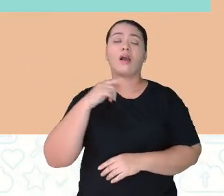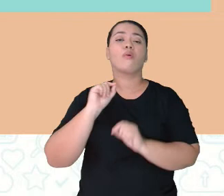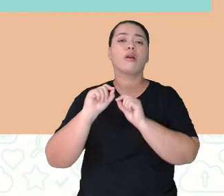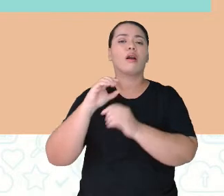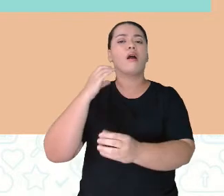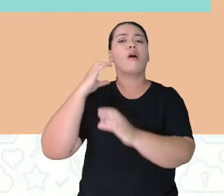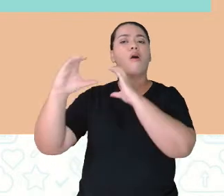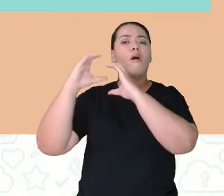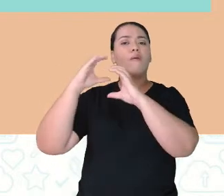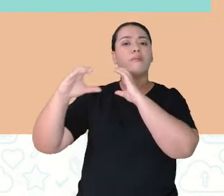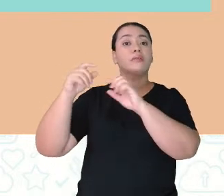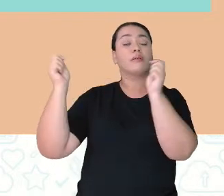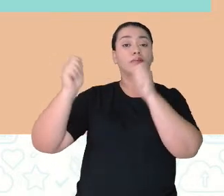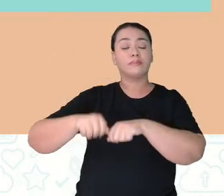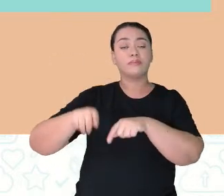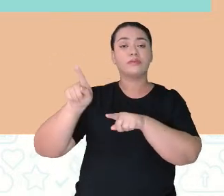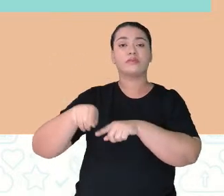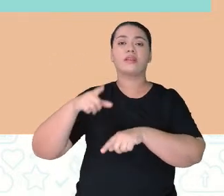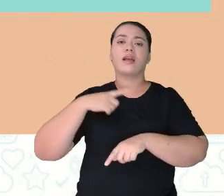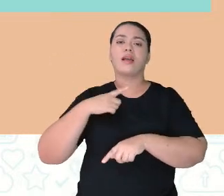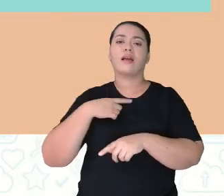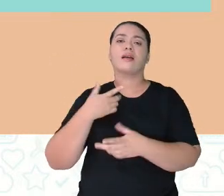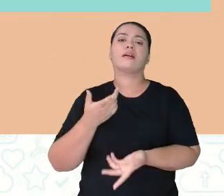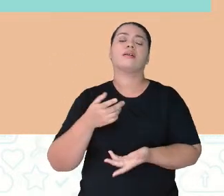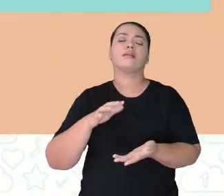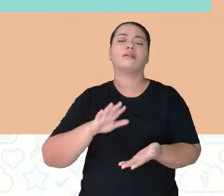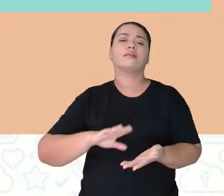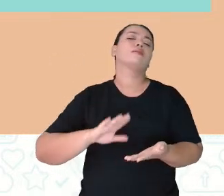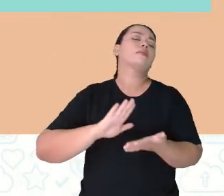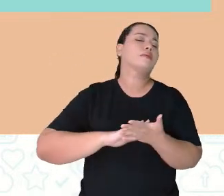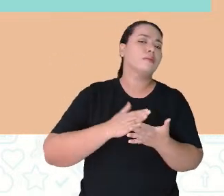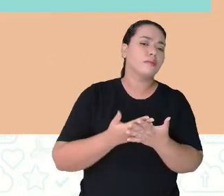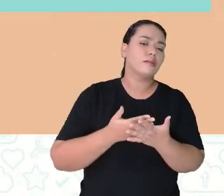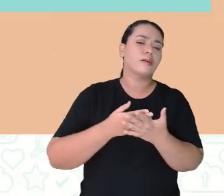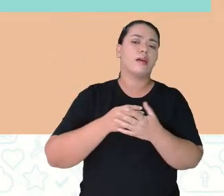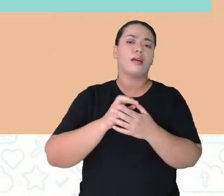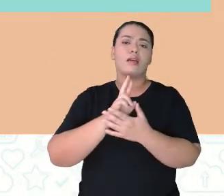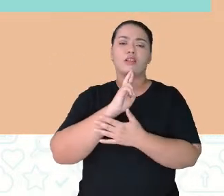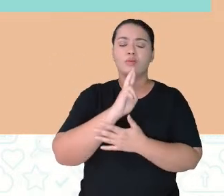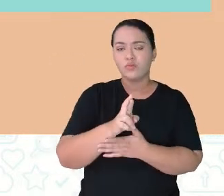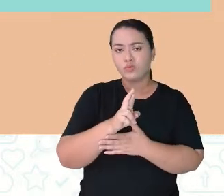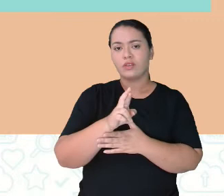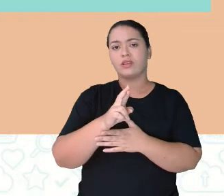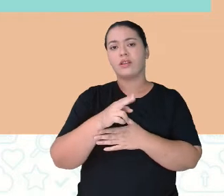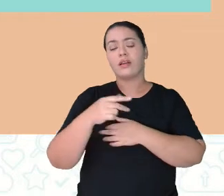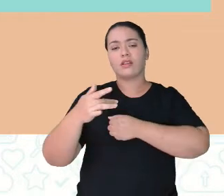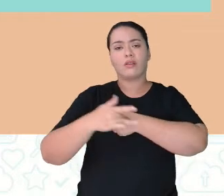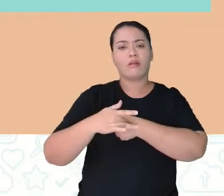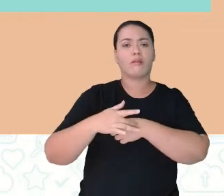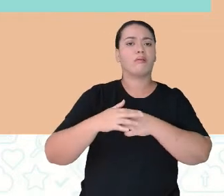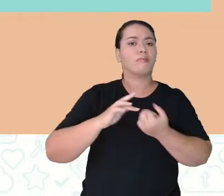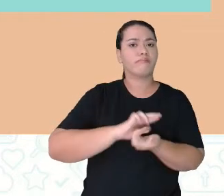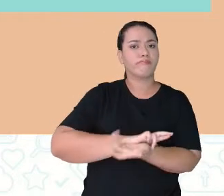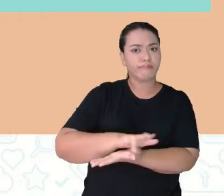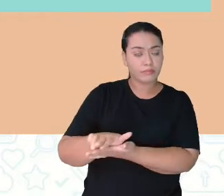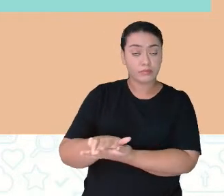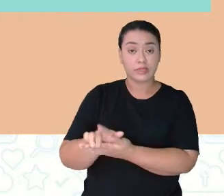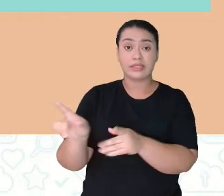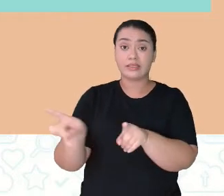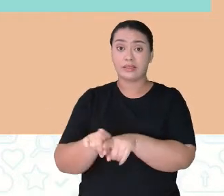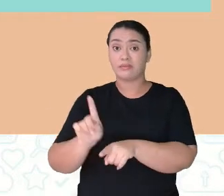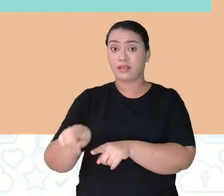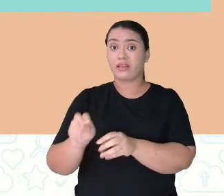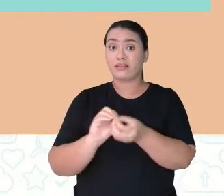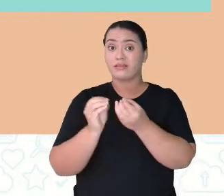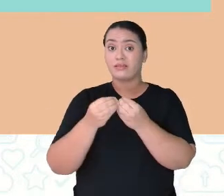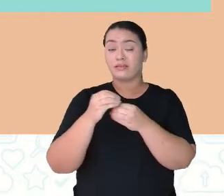comunicação, ele é capaz de receber, interpretar e responder os estímulos, e ele é formado principalmente por